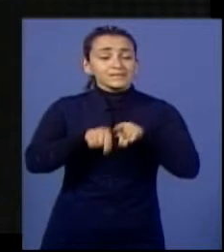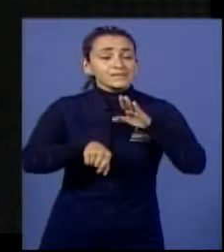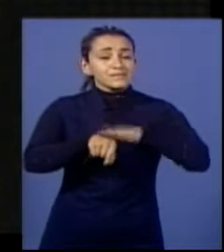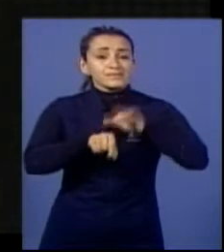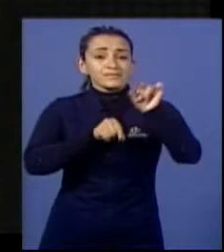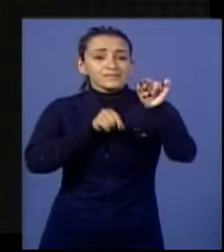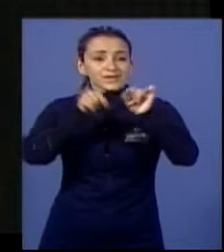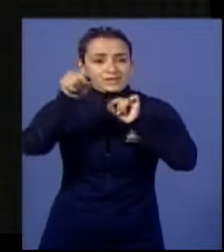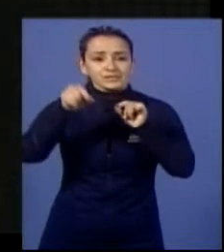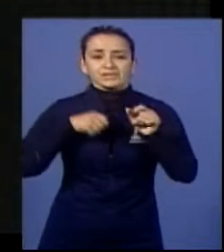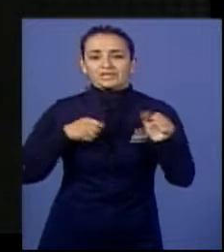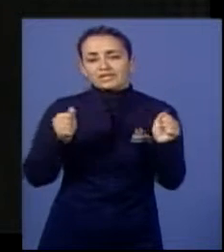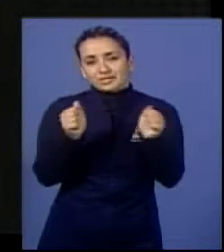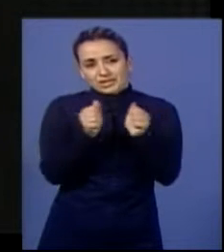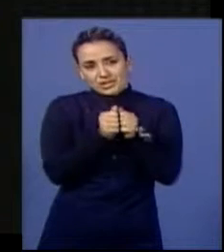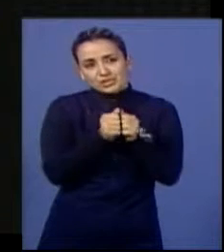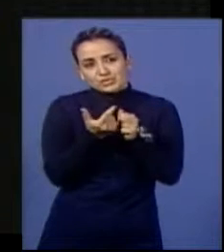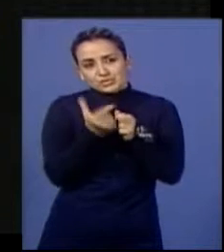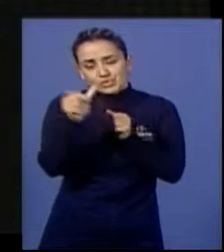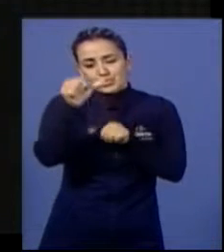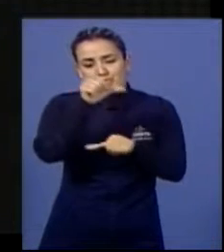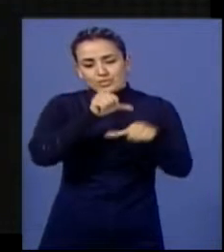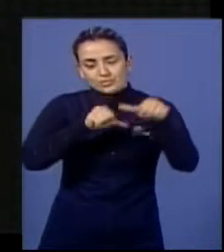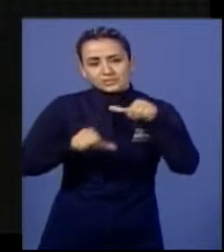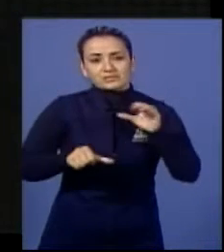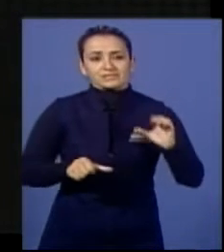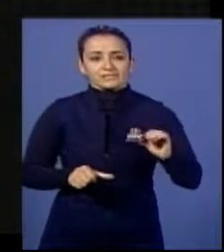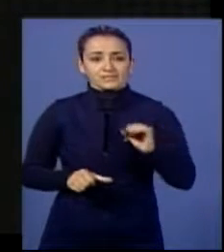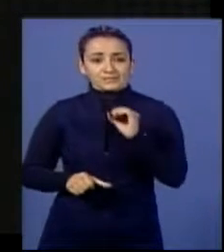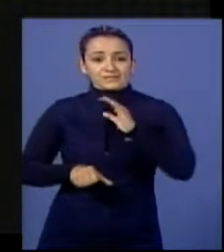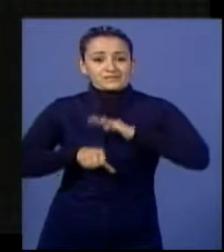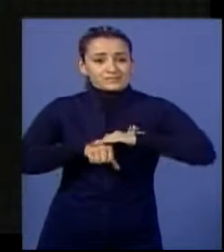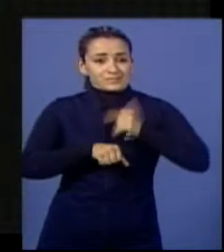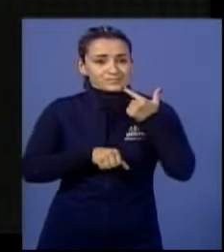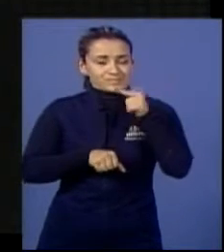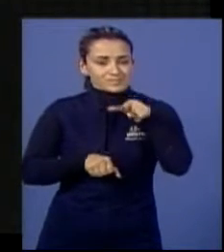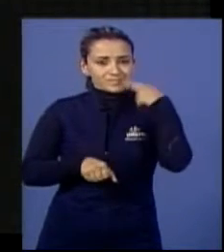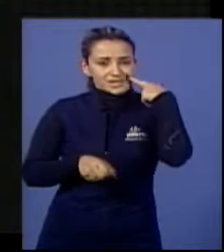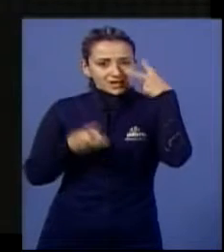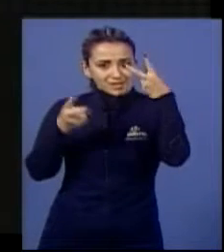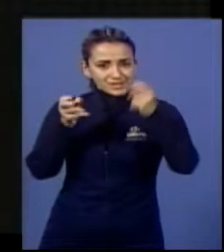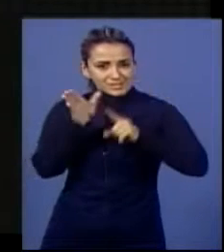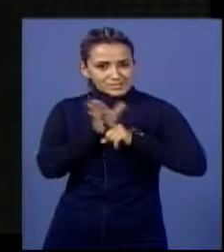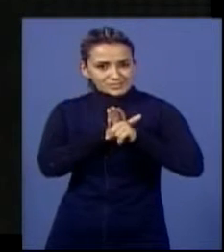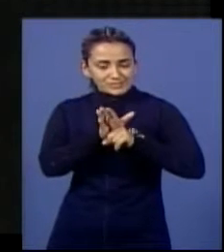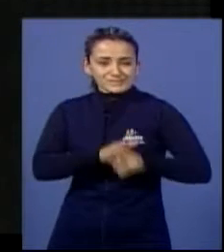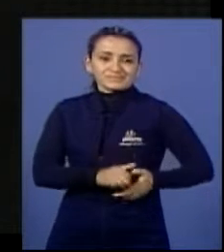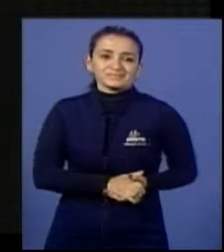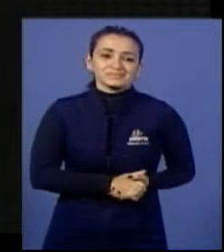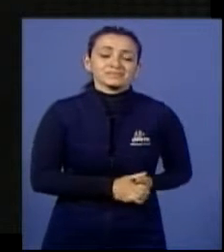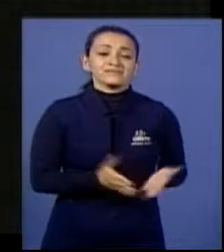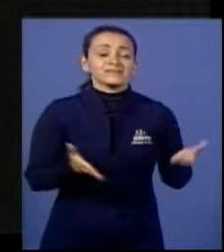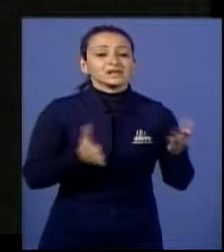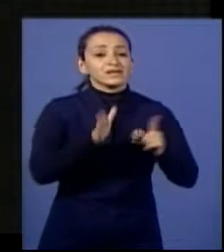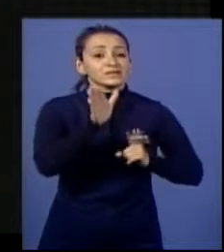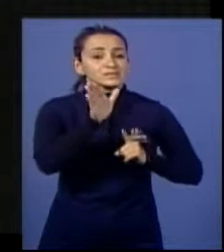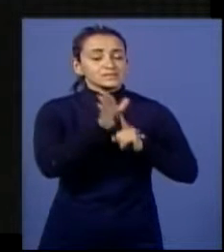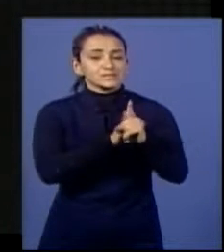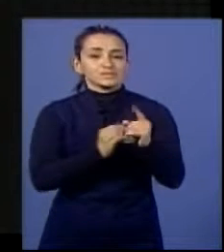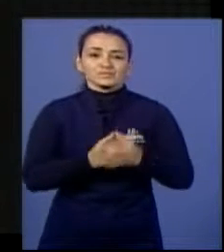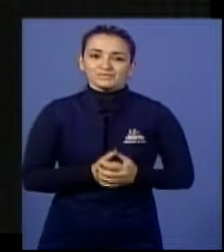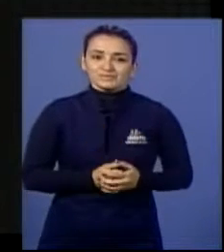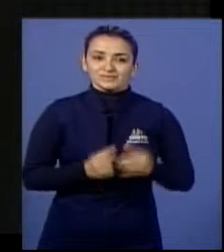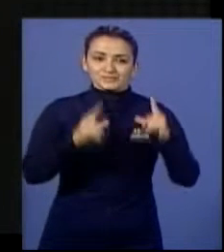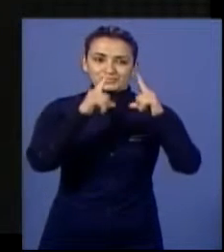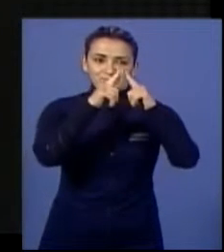características. Então ele investiga moléculas com essas características. Muito bem. Daí ele propõe para você o seguinte,